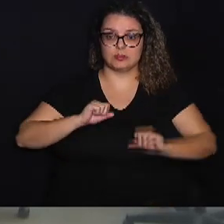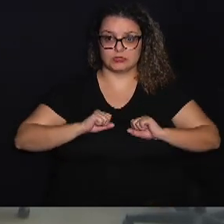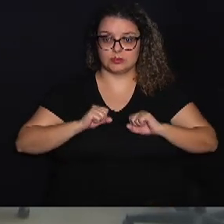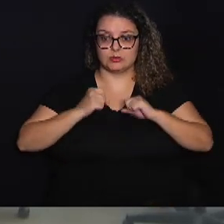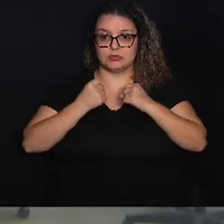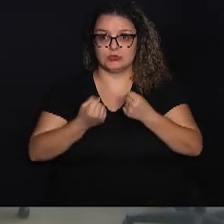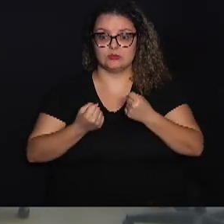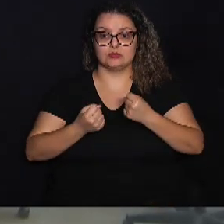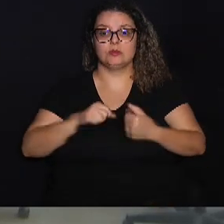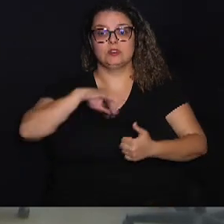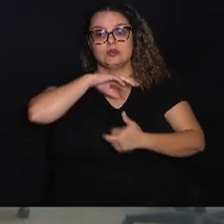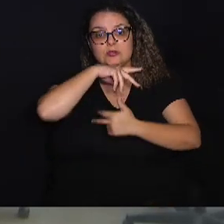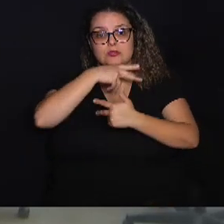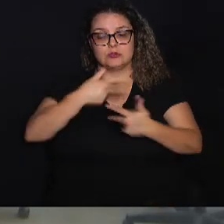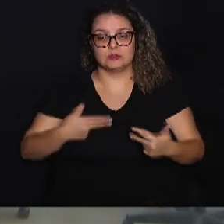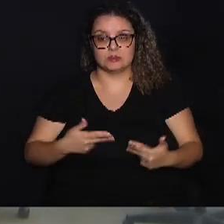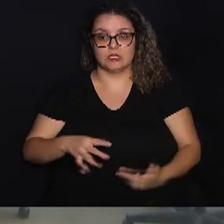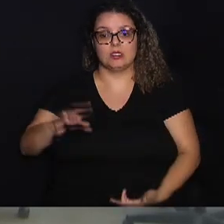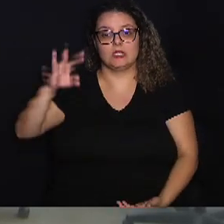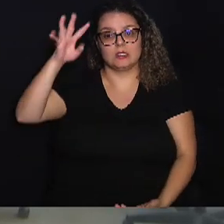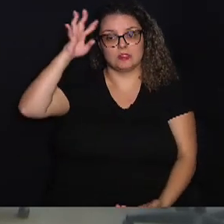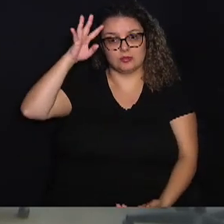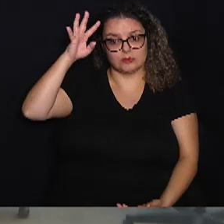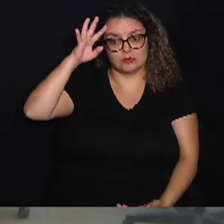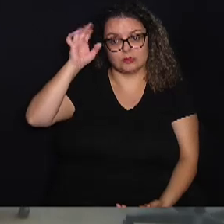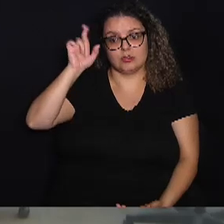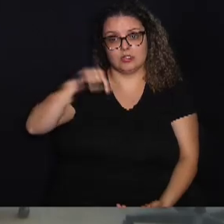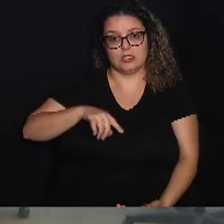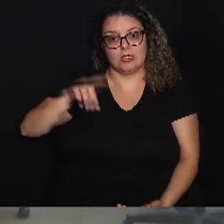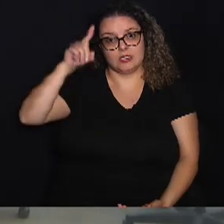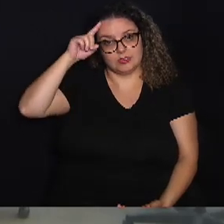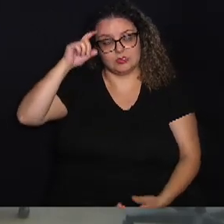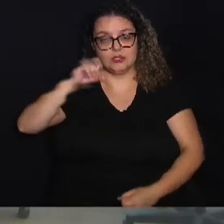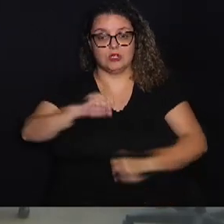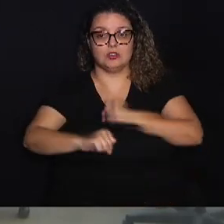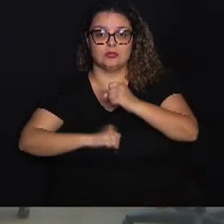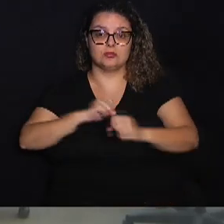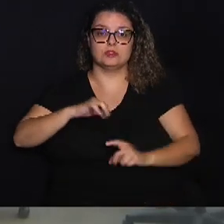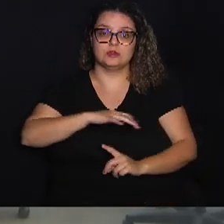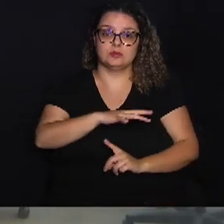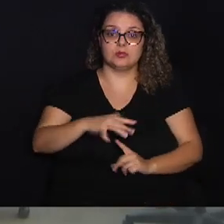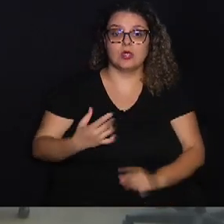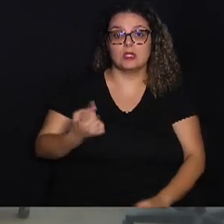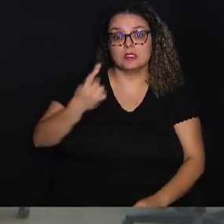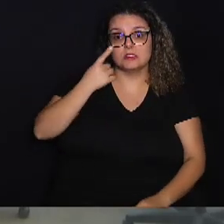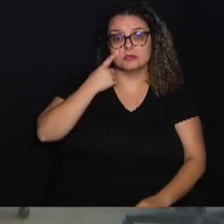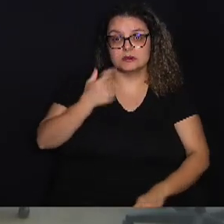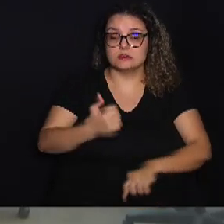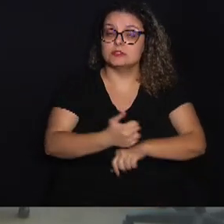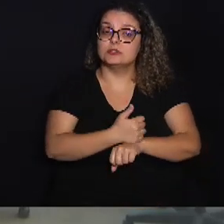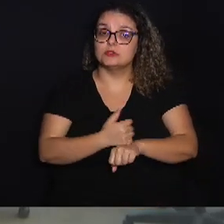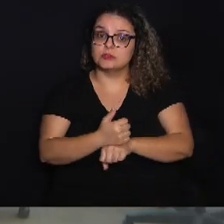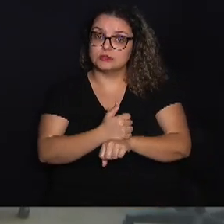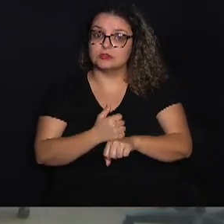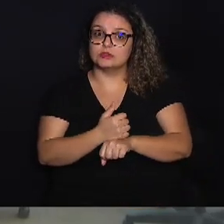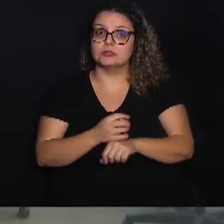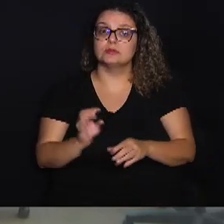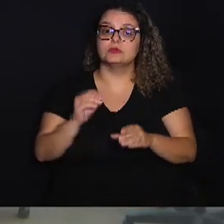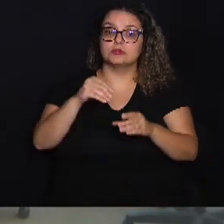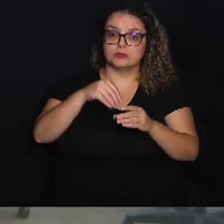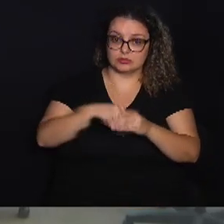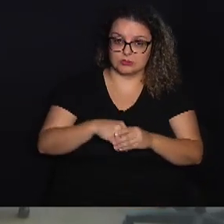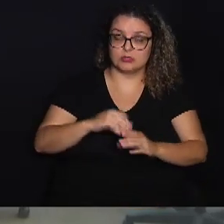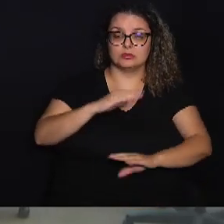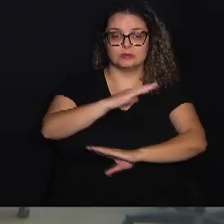dos animais na quarta-feira é dia de giro ambiental e também se liga na profissão dentro do